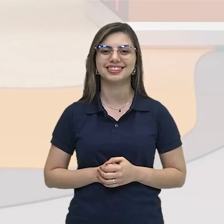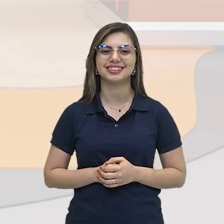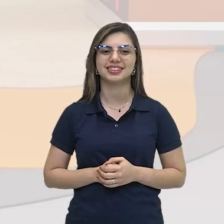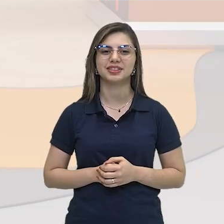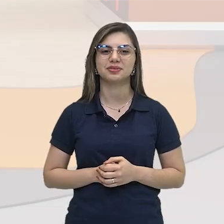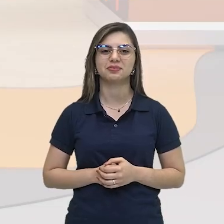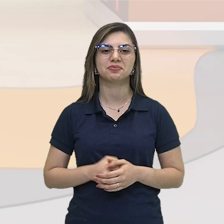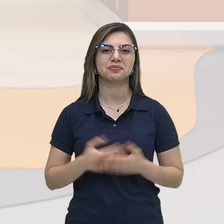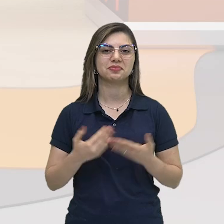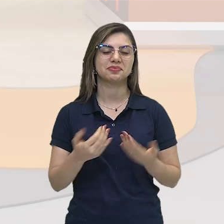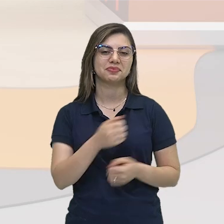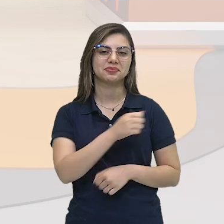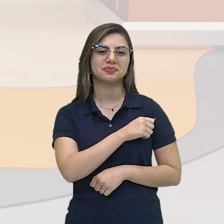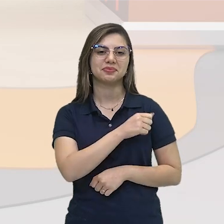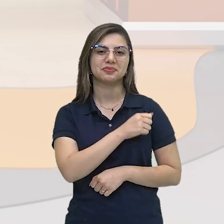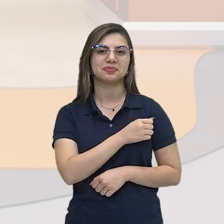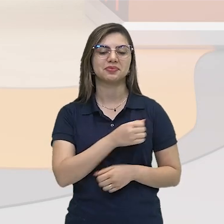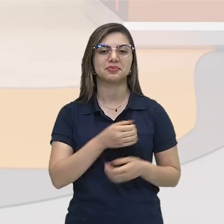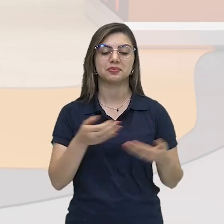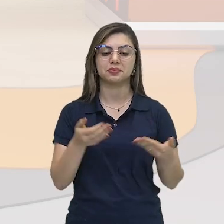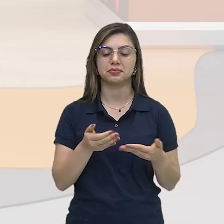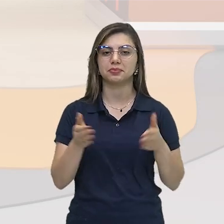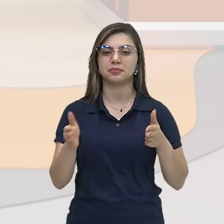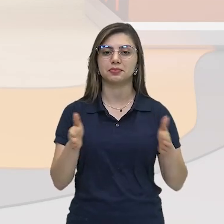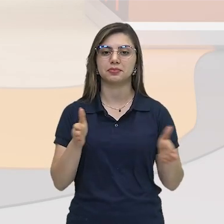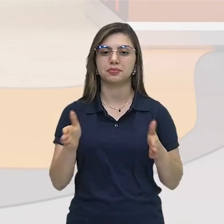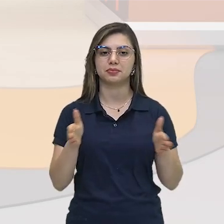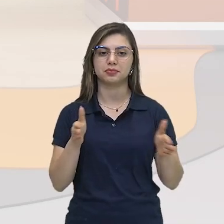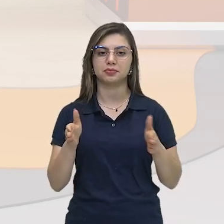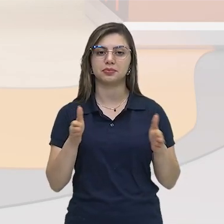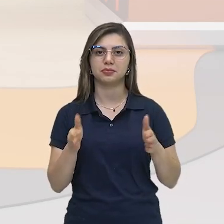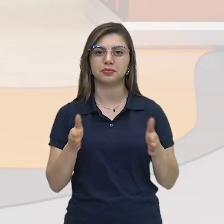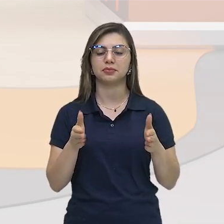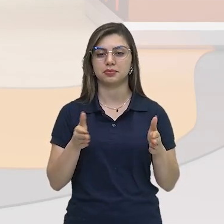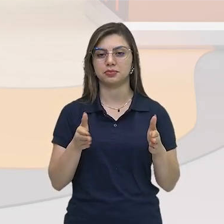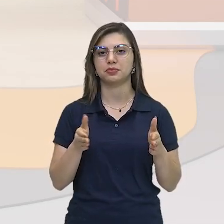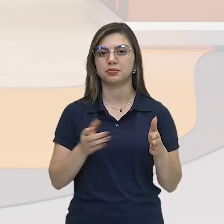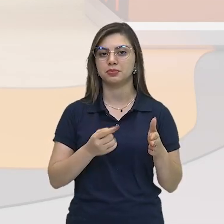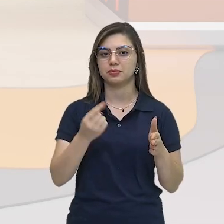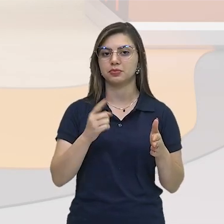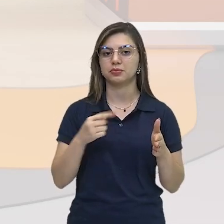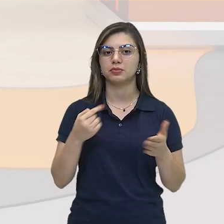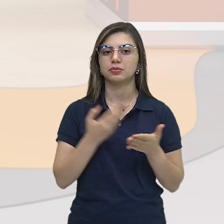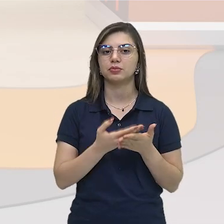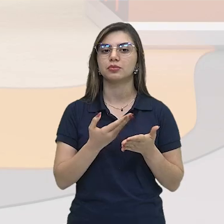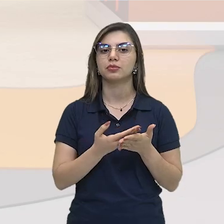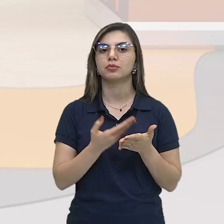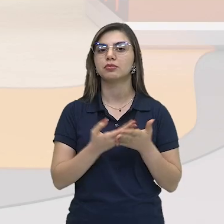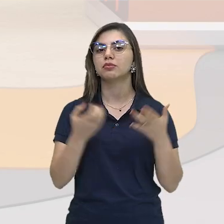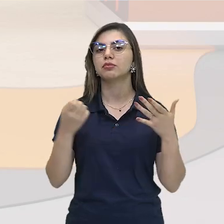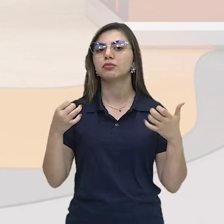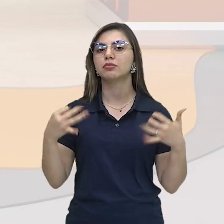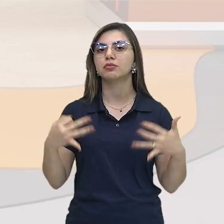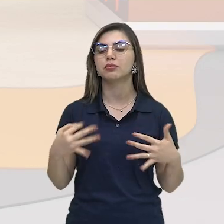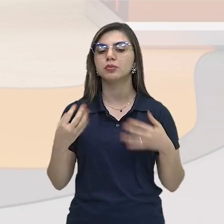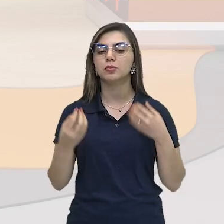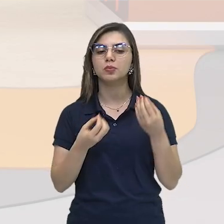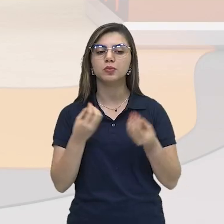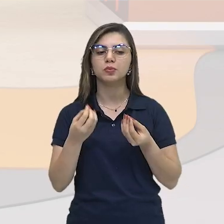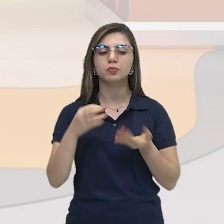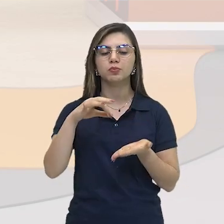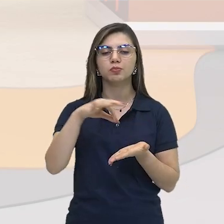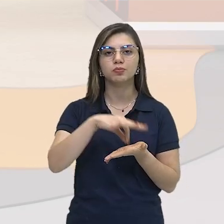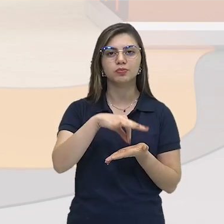Muito bem, então, alunos, ao longo dessa unidade 1 que a gente vem falando muito sobre